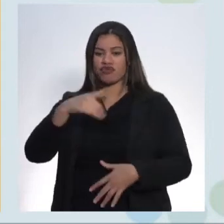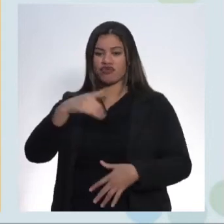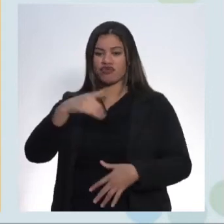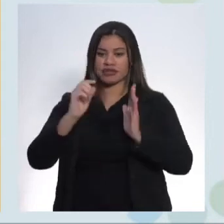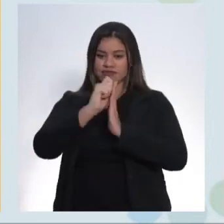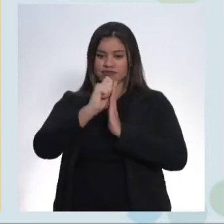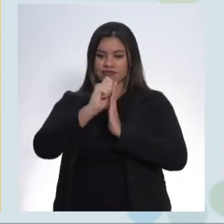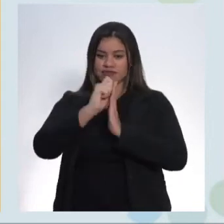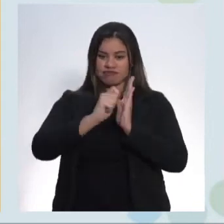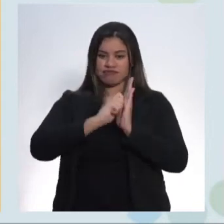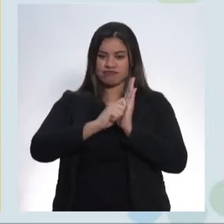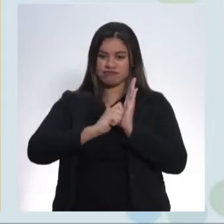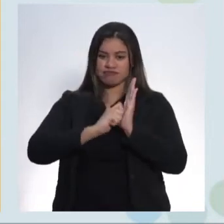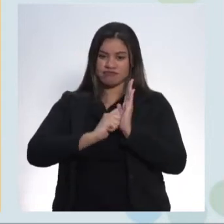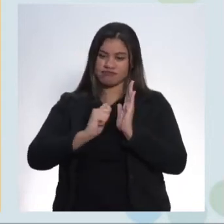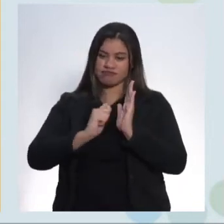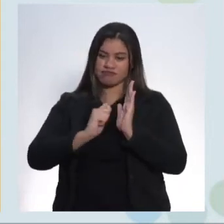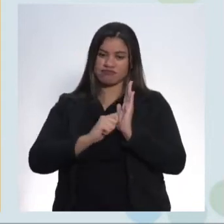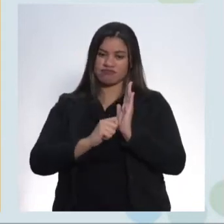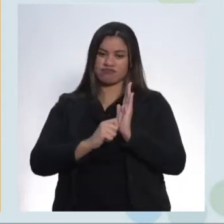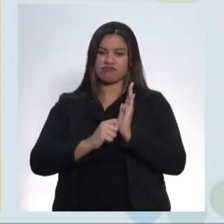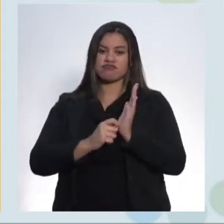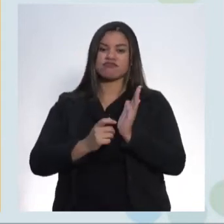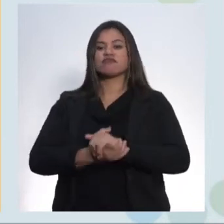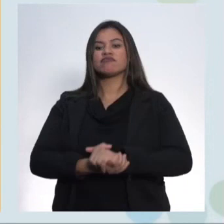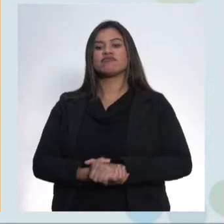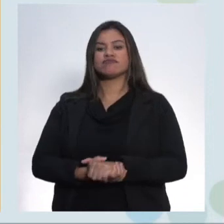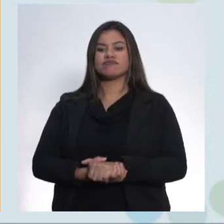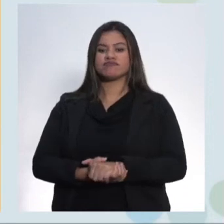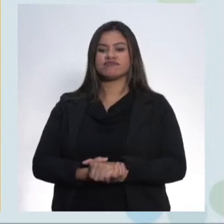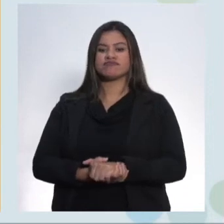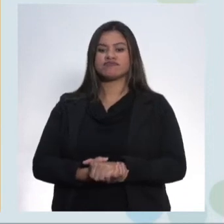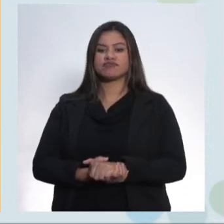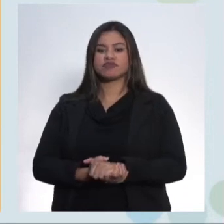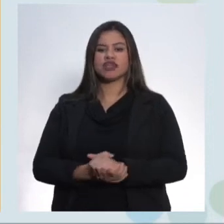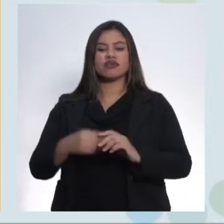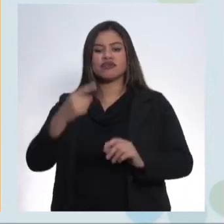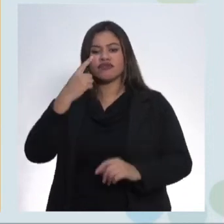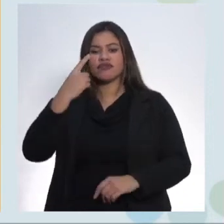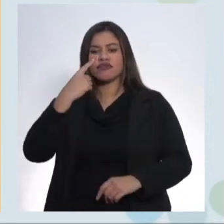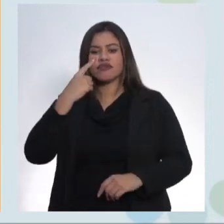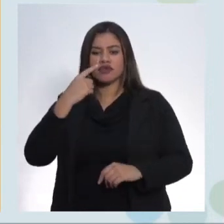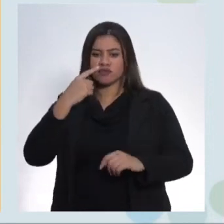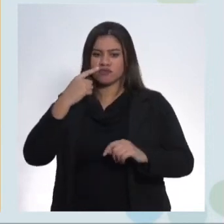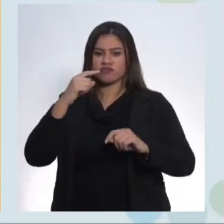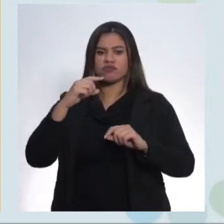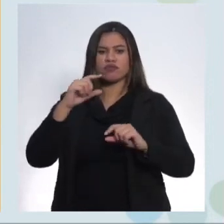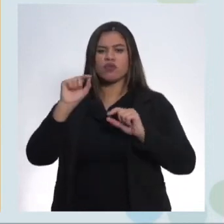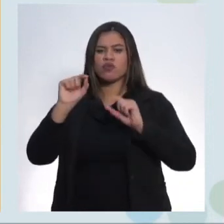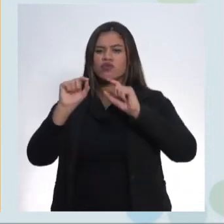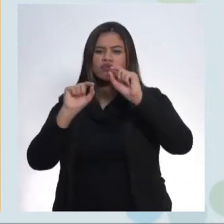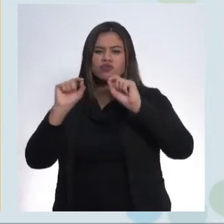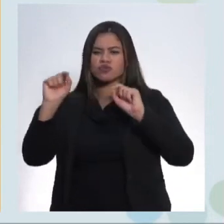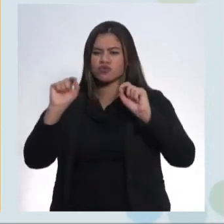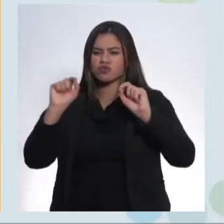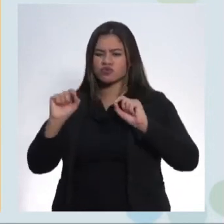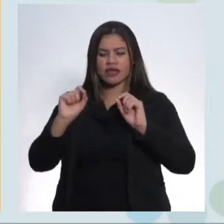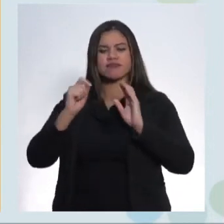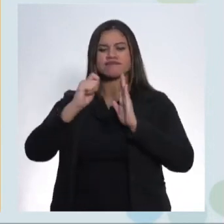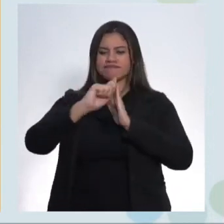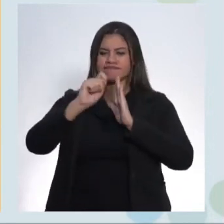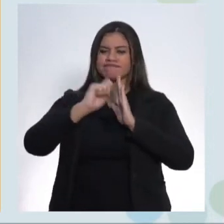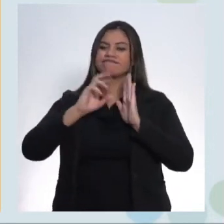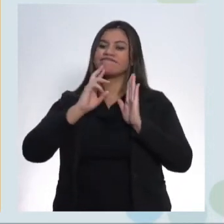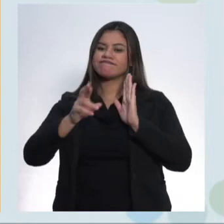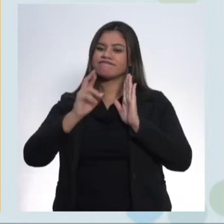seu instrumento de registro e busquem preencher aqui com esses detalhes que a gente